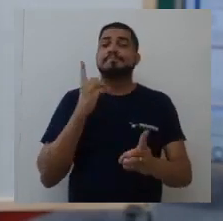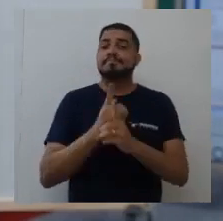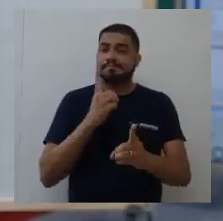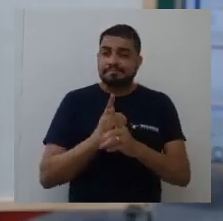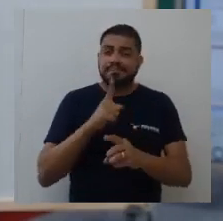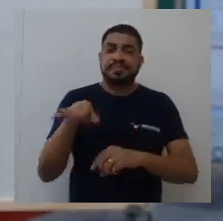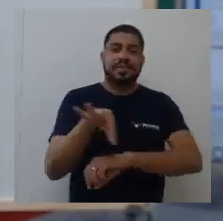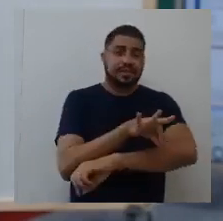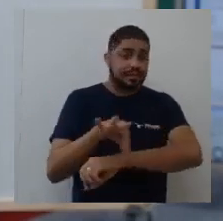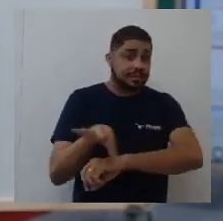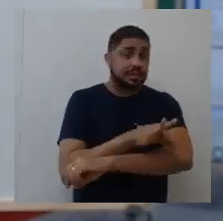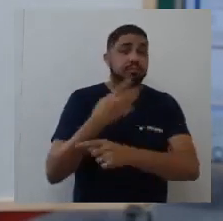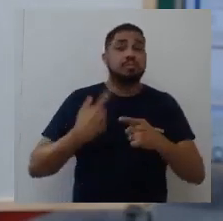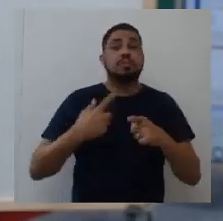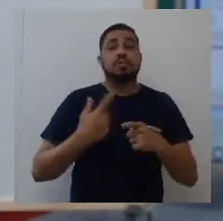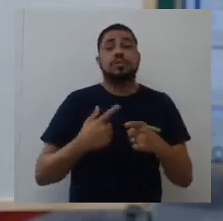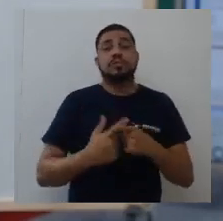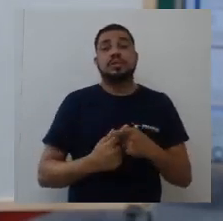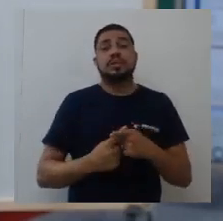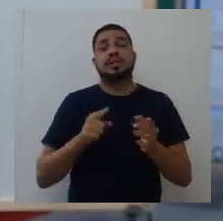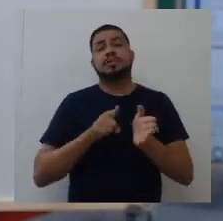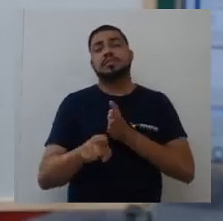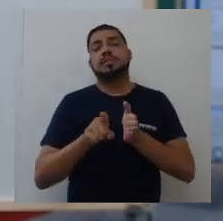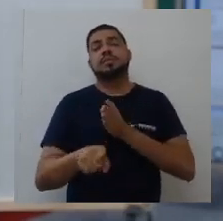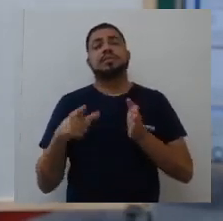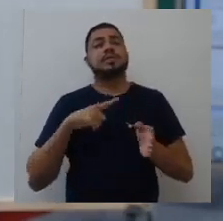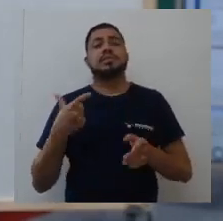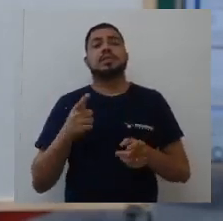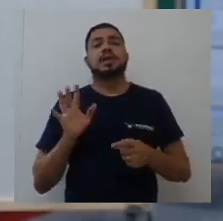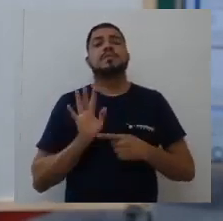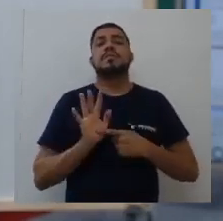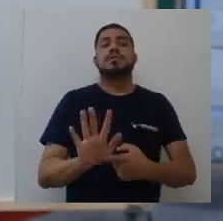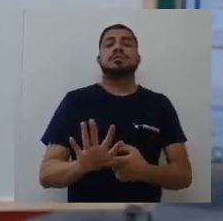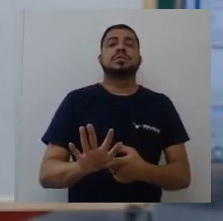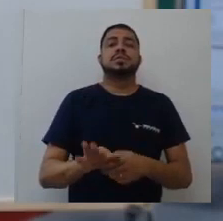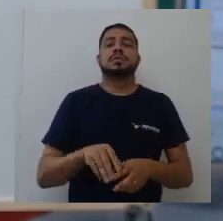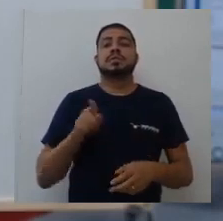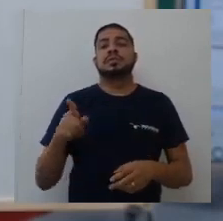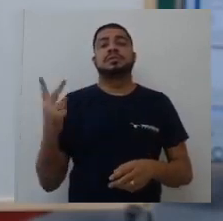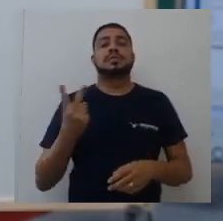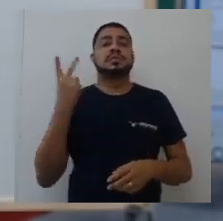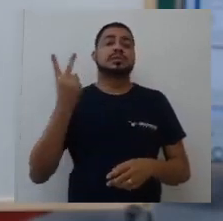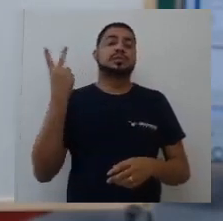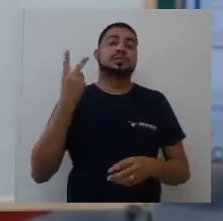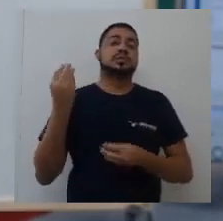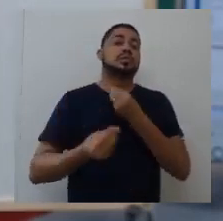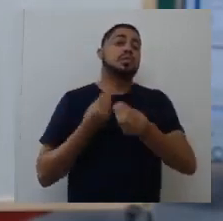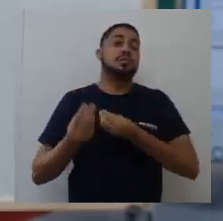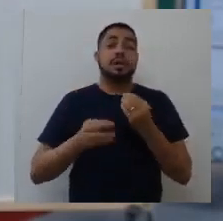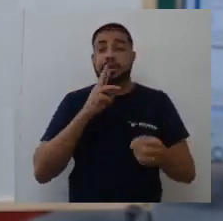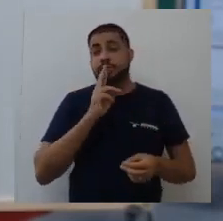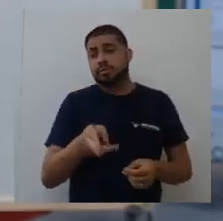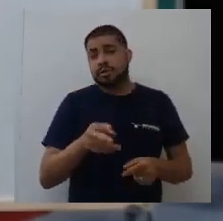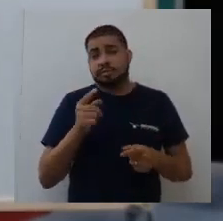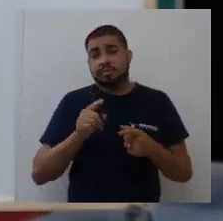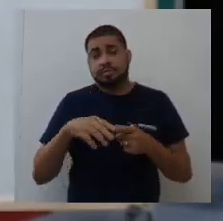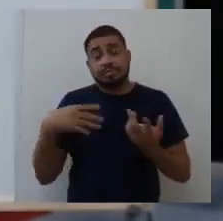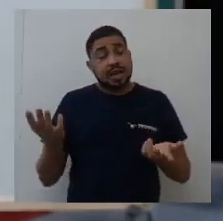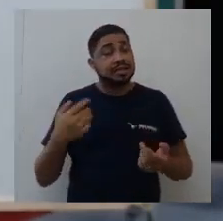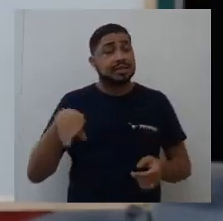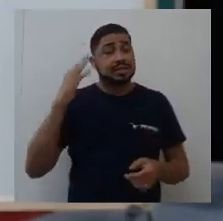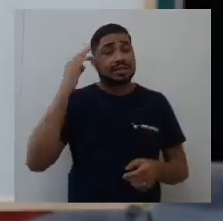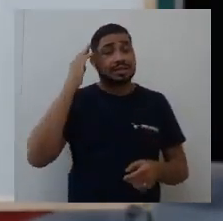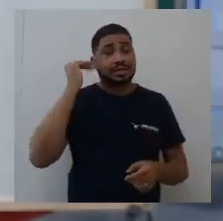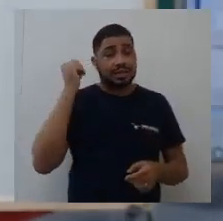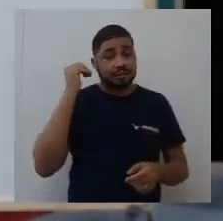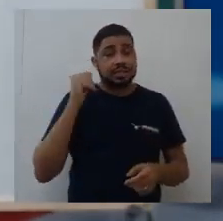essa medida, porque lá na questão não está indicando para a gente esse valor como resposta, mas a gente sabe que raiz